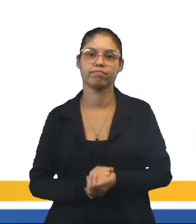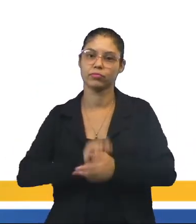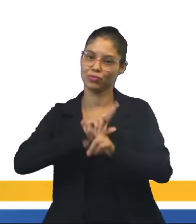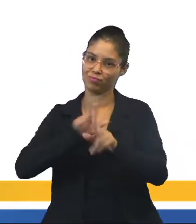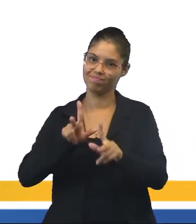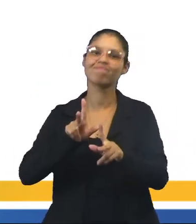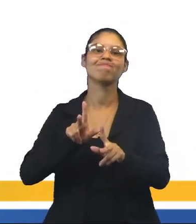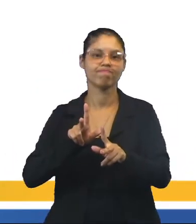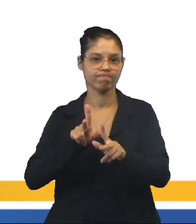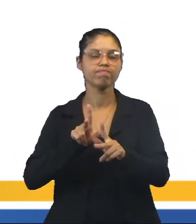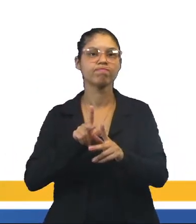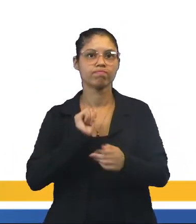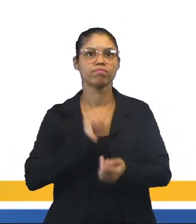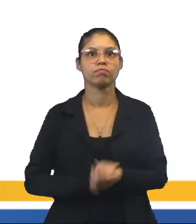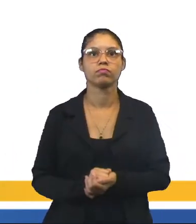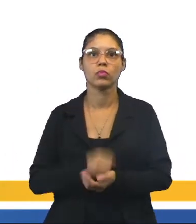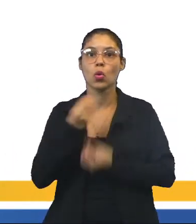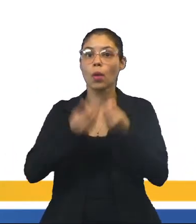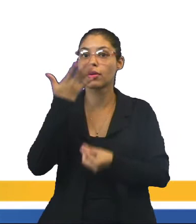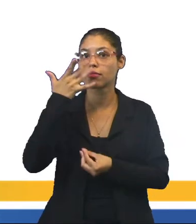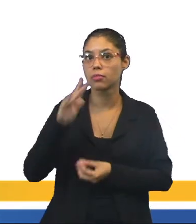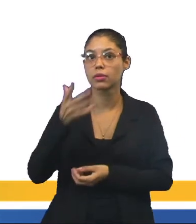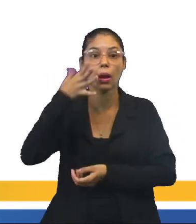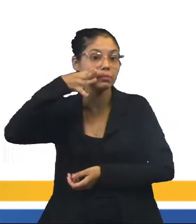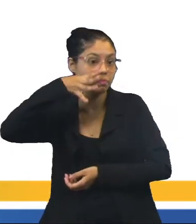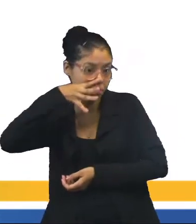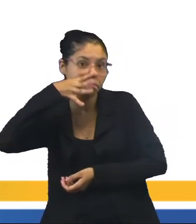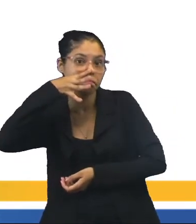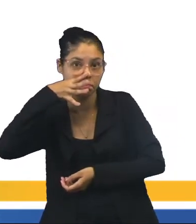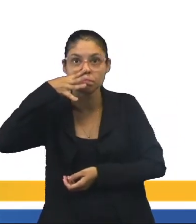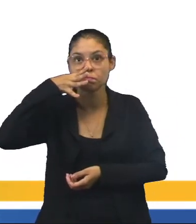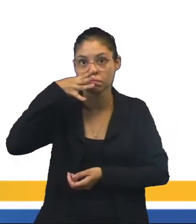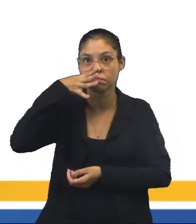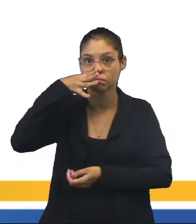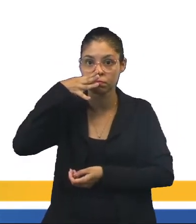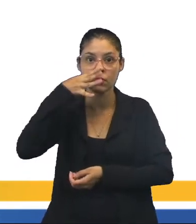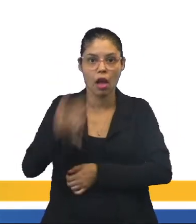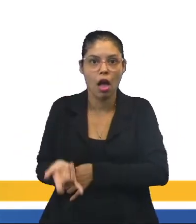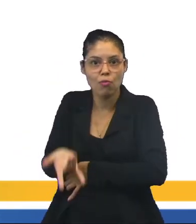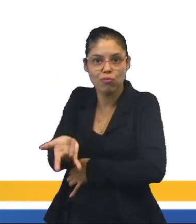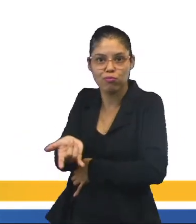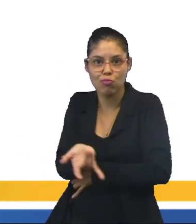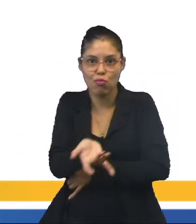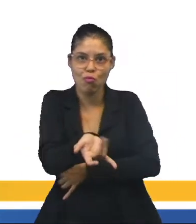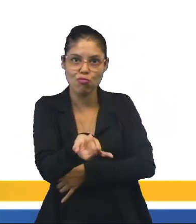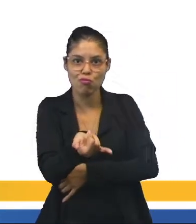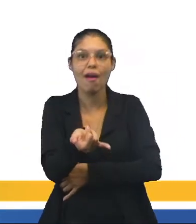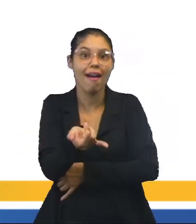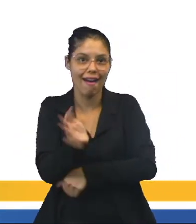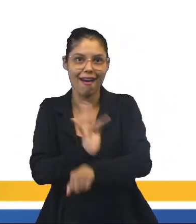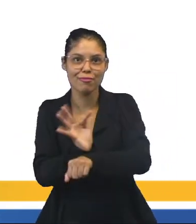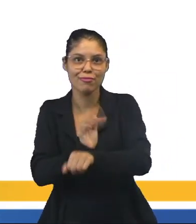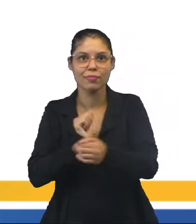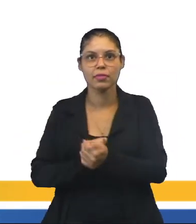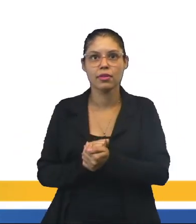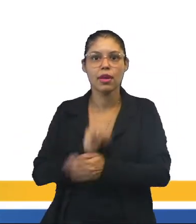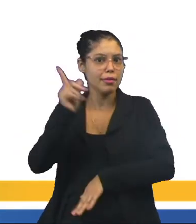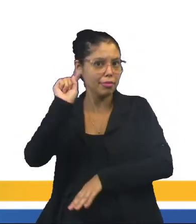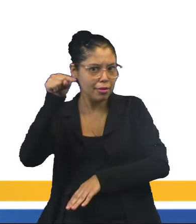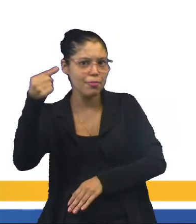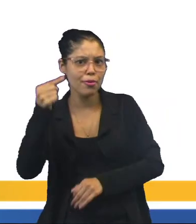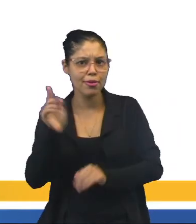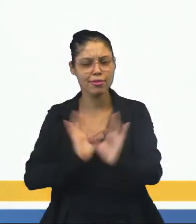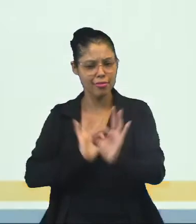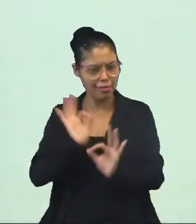um argumento. Como crianças que assistem ao desenho do Homem-Aranha e depois agem como se realmente fossem